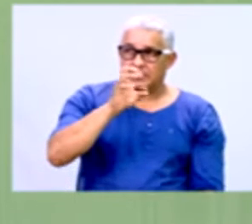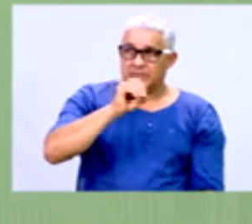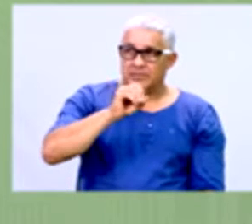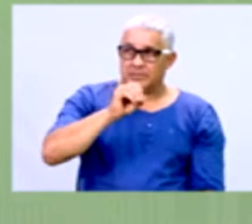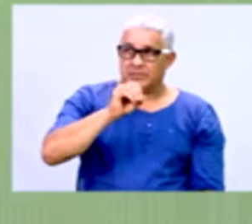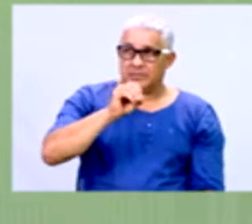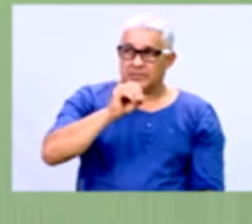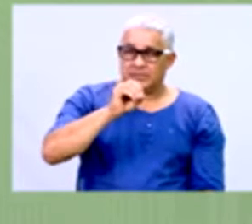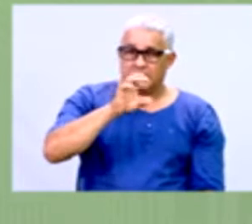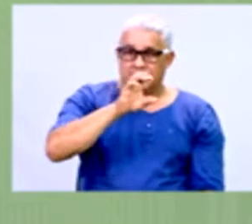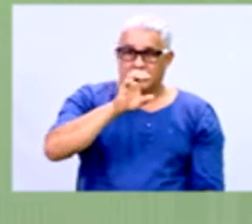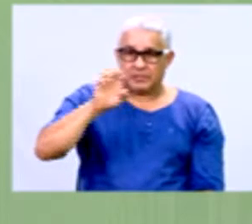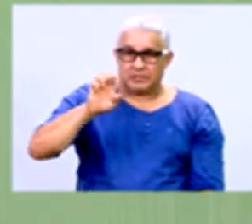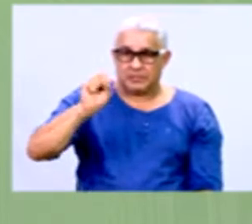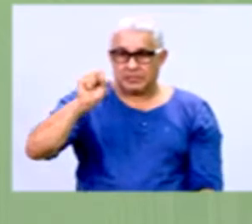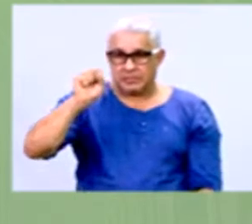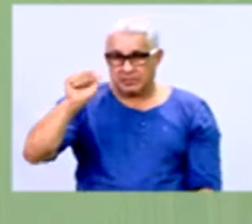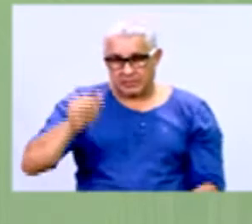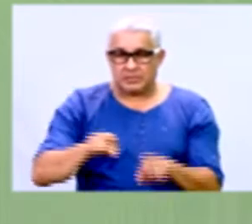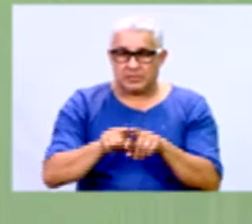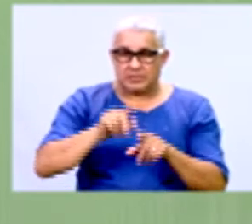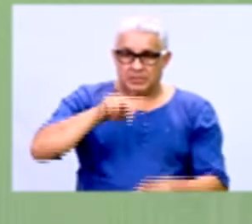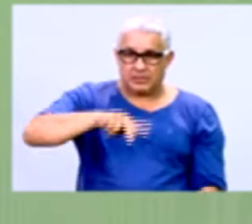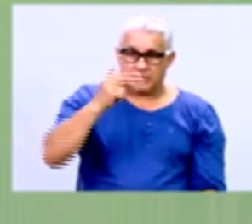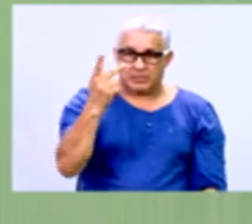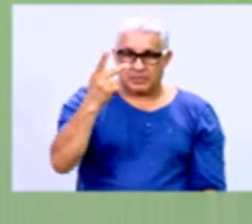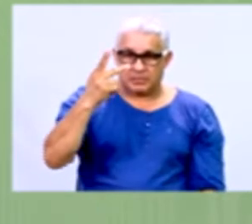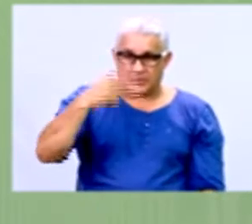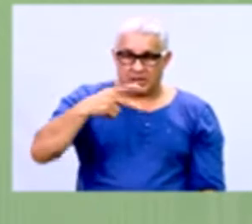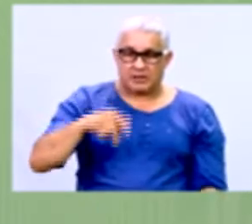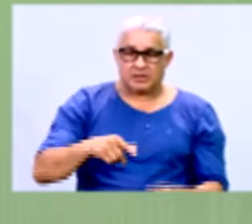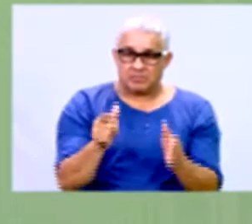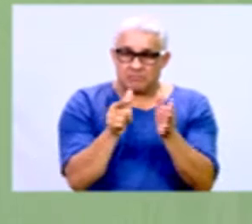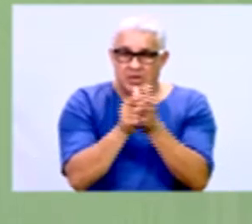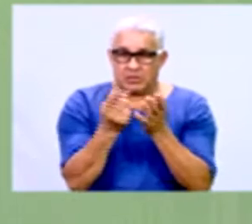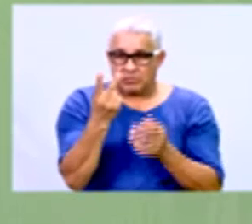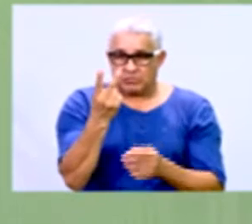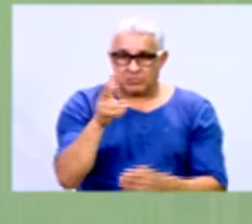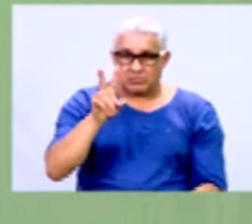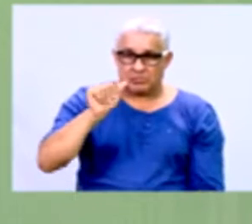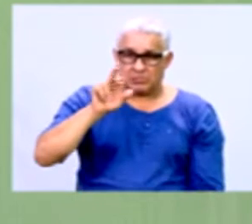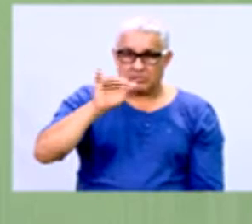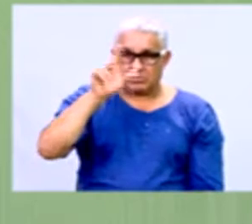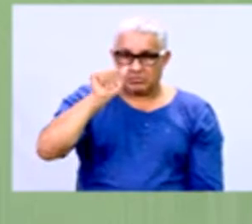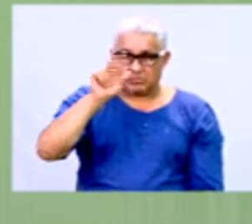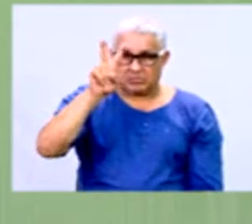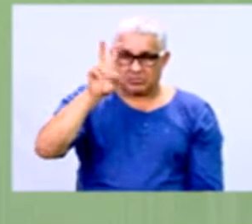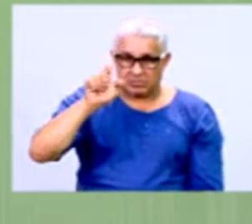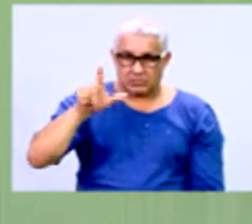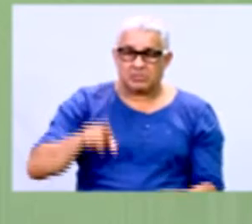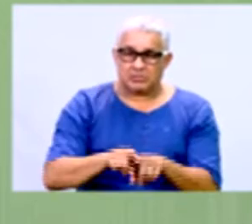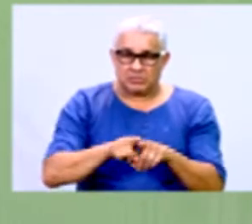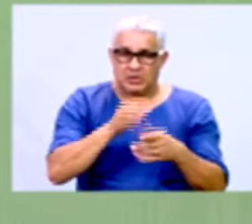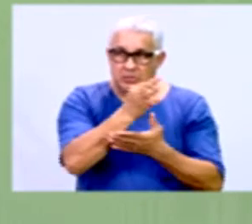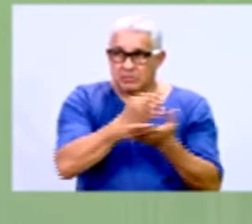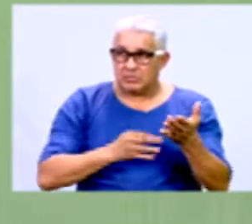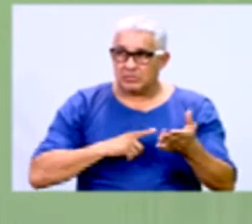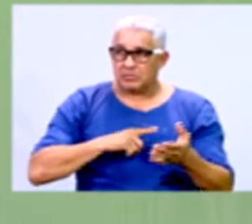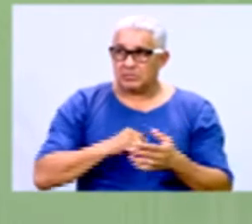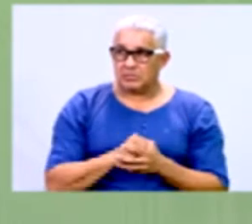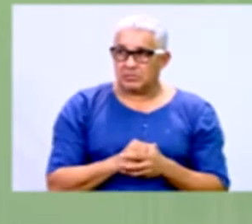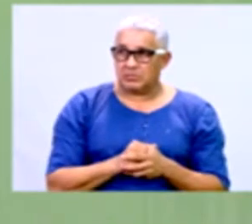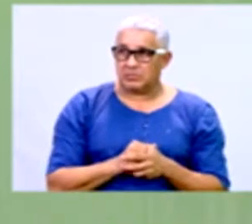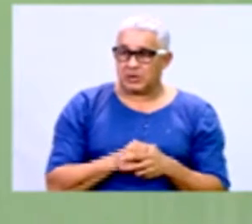receber de um formulário 2 variáveis, né, de um campo texto. Aqui, no caso, é